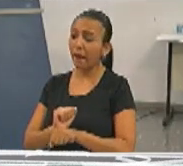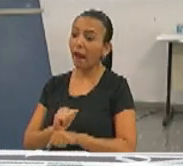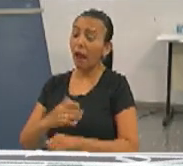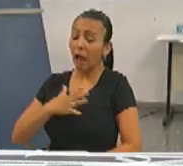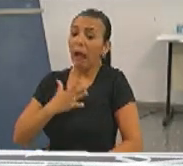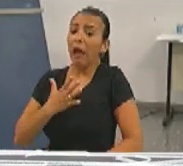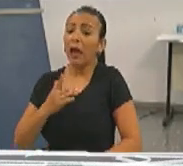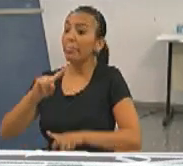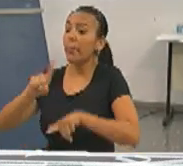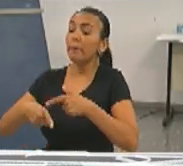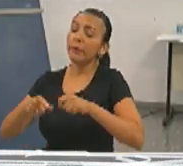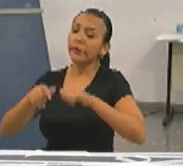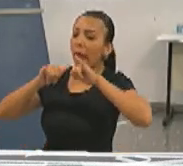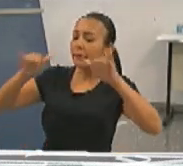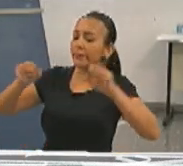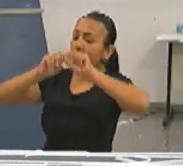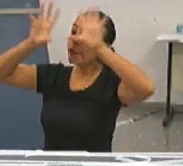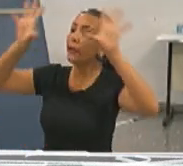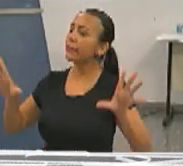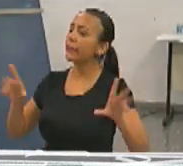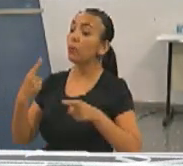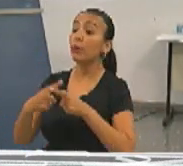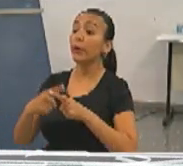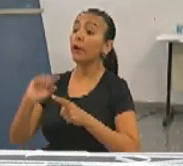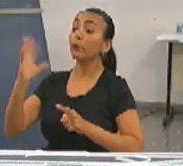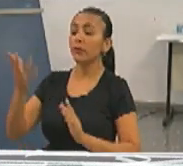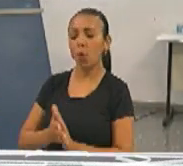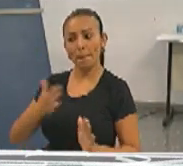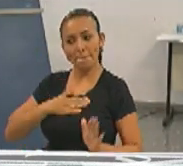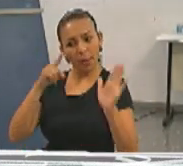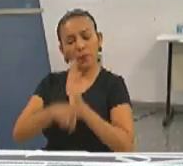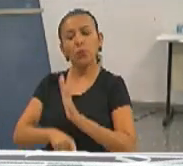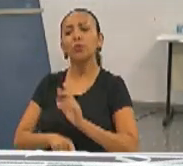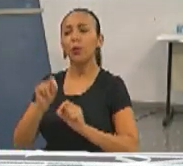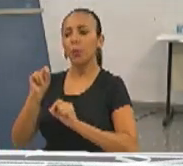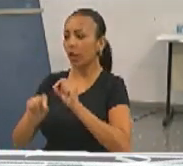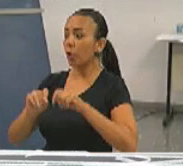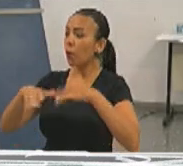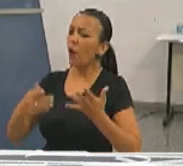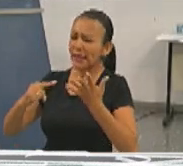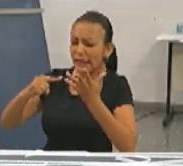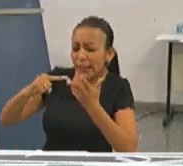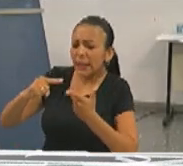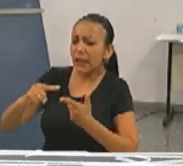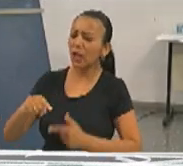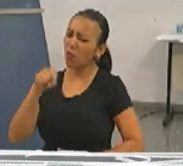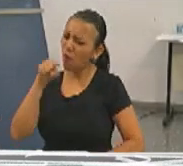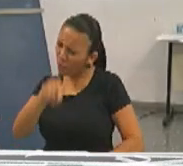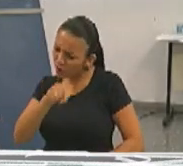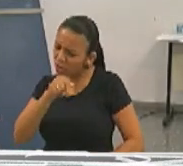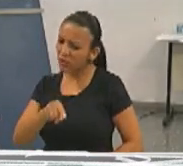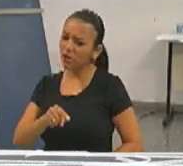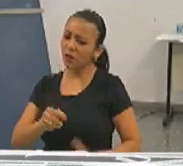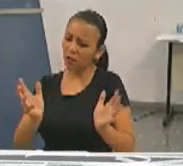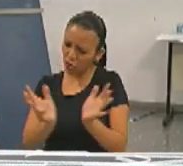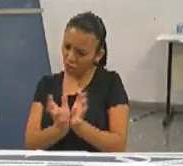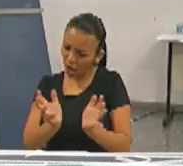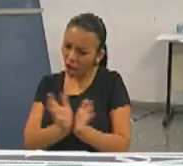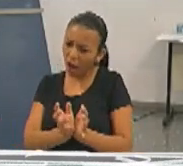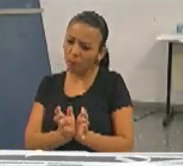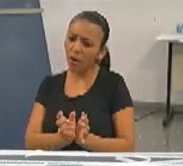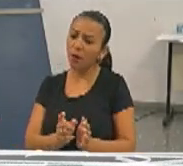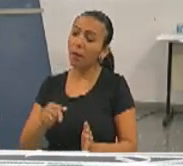para se prestar esclarecimentos. Minha pergunta é, quais critérios sua chapa vai utilizar para a